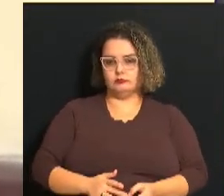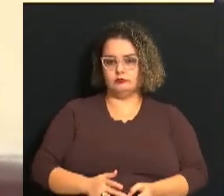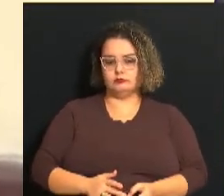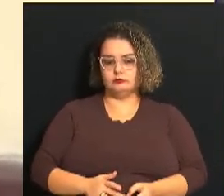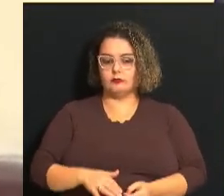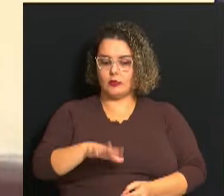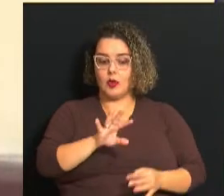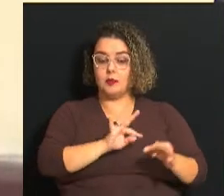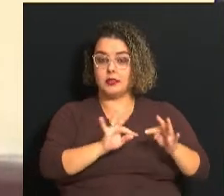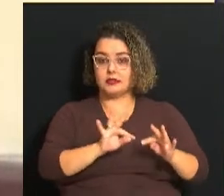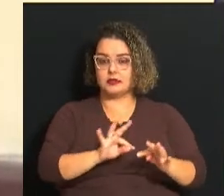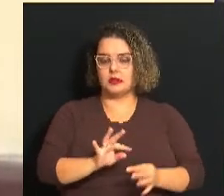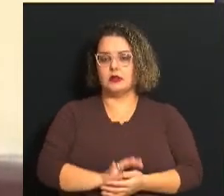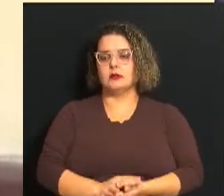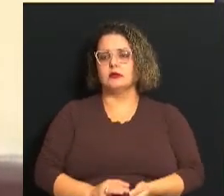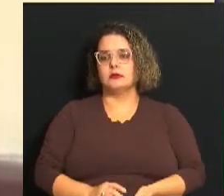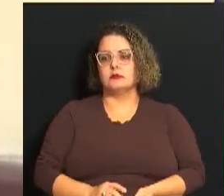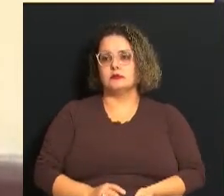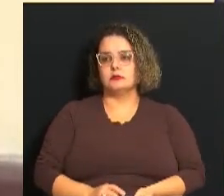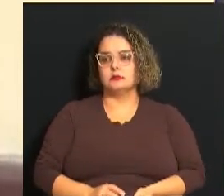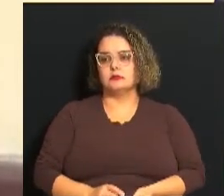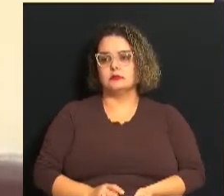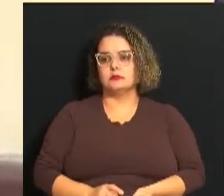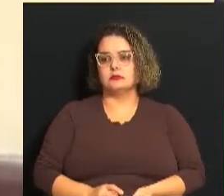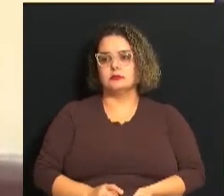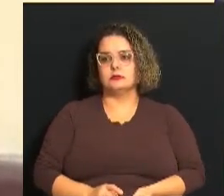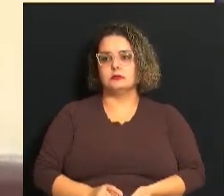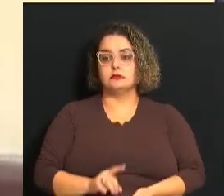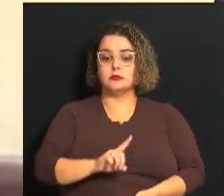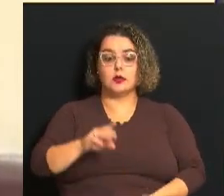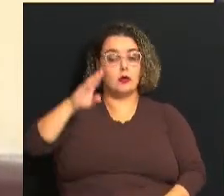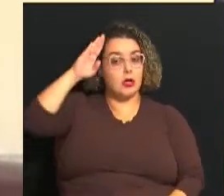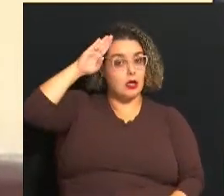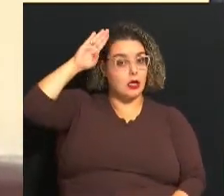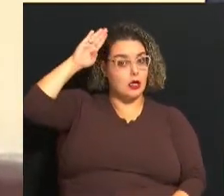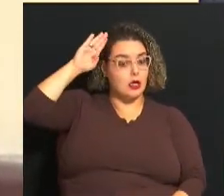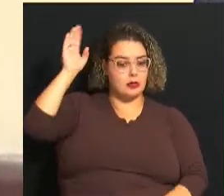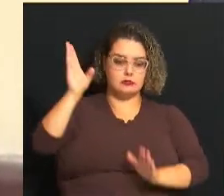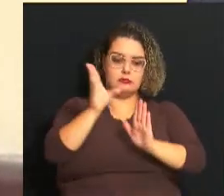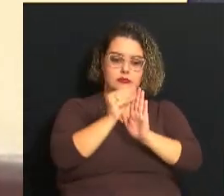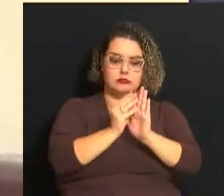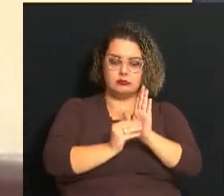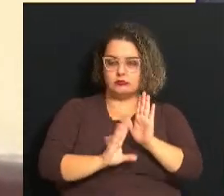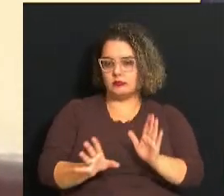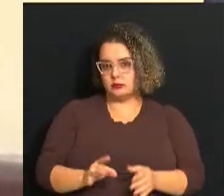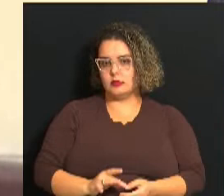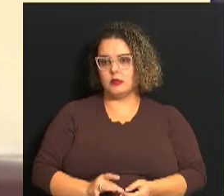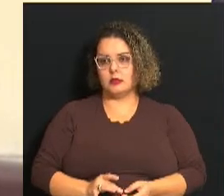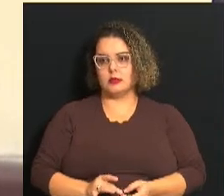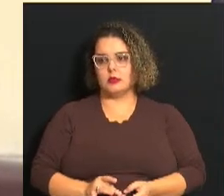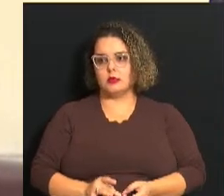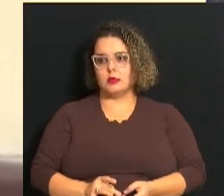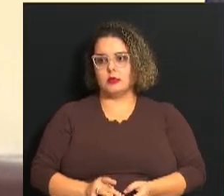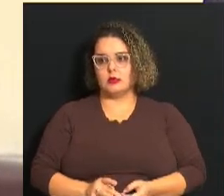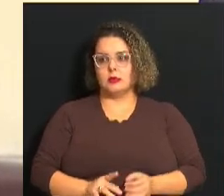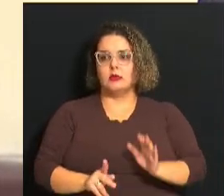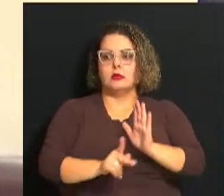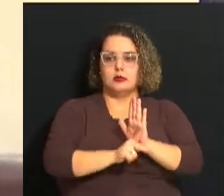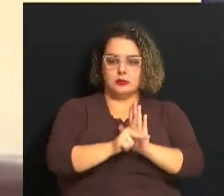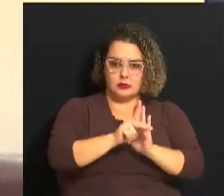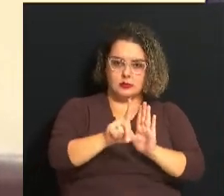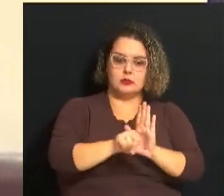técnica não é meramente acadêmico ou conceitual Mas isso é importante a gente colocar porque esse projeto ainda está